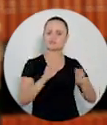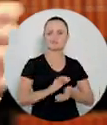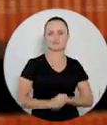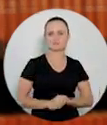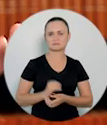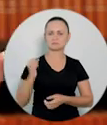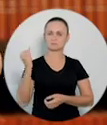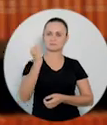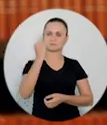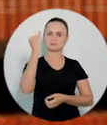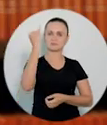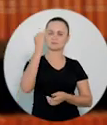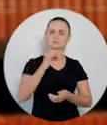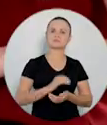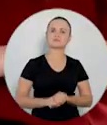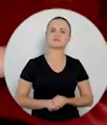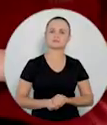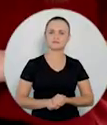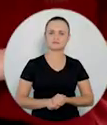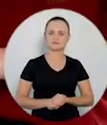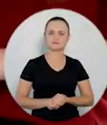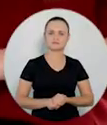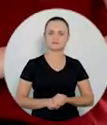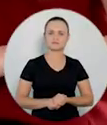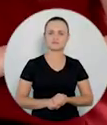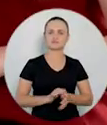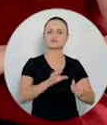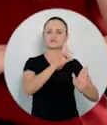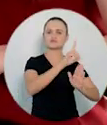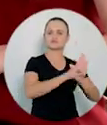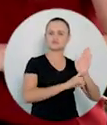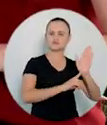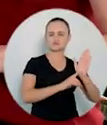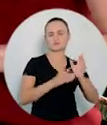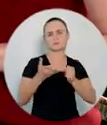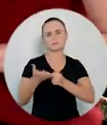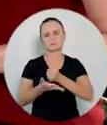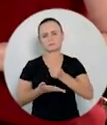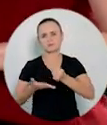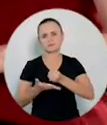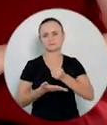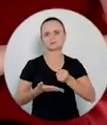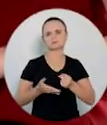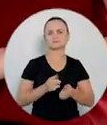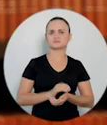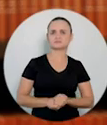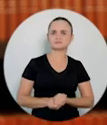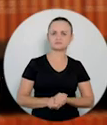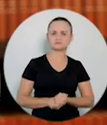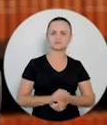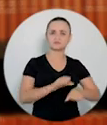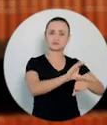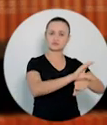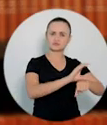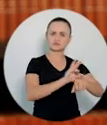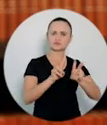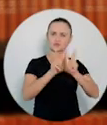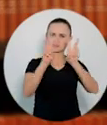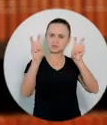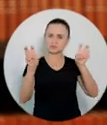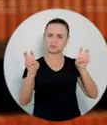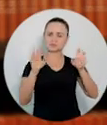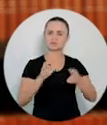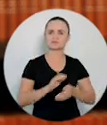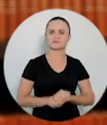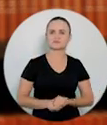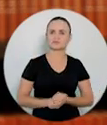todo. Desde os direitos fundamentais, passando pela separação dos poderes, pelo federalismo, está no direito constitucional vários dos temas que